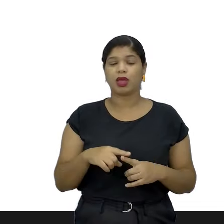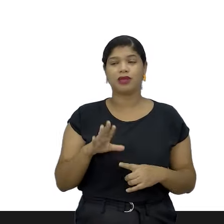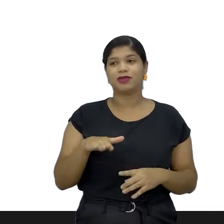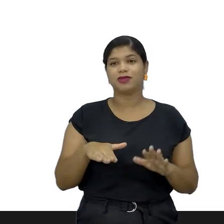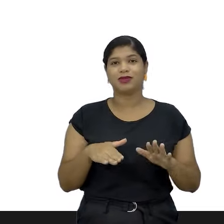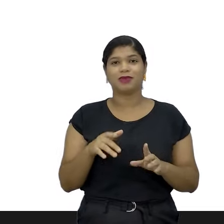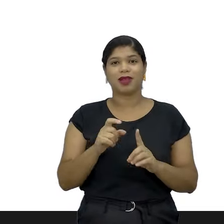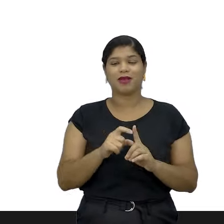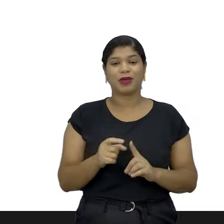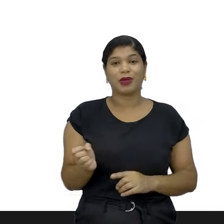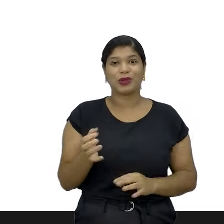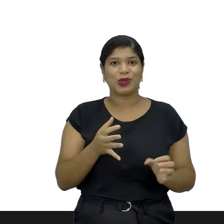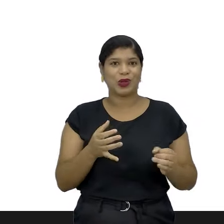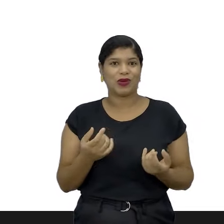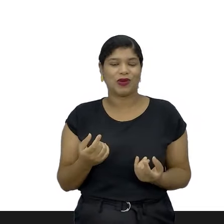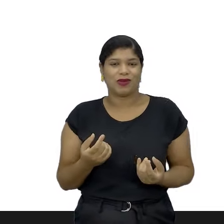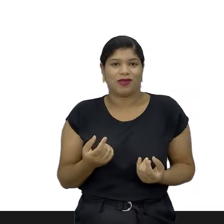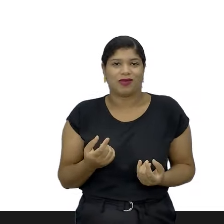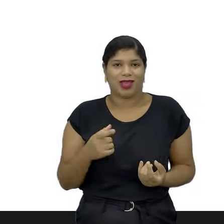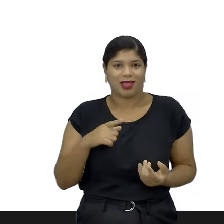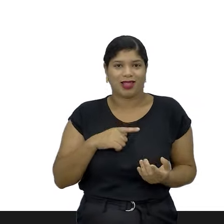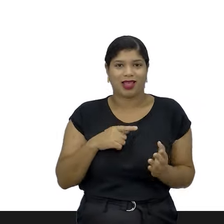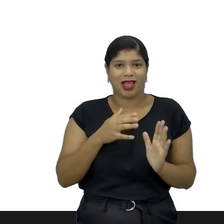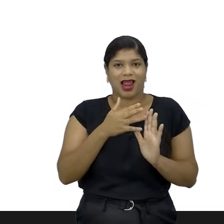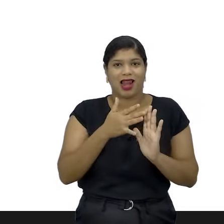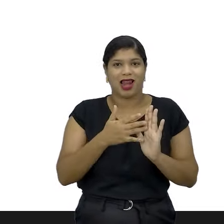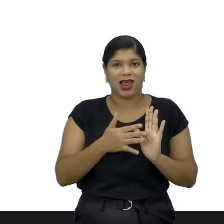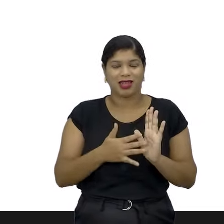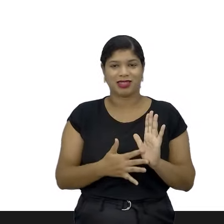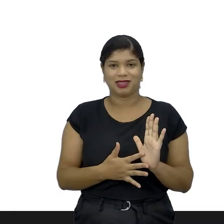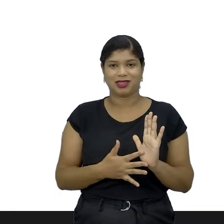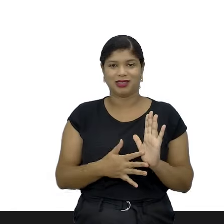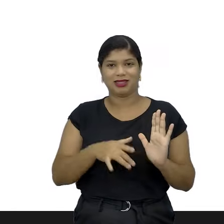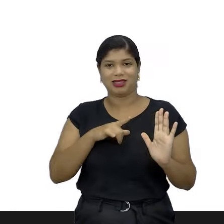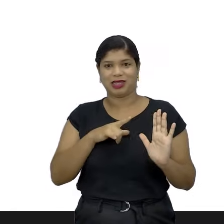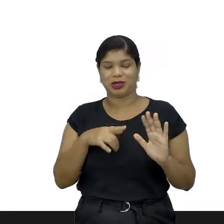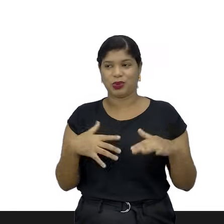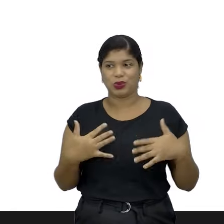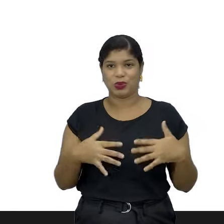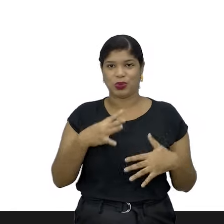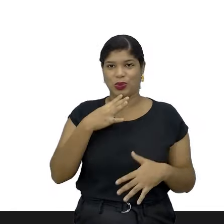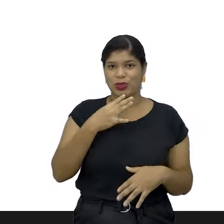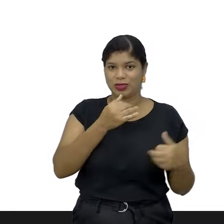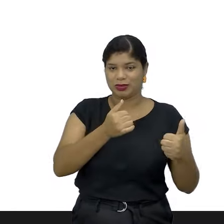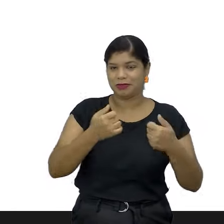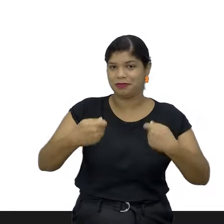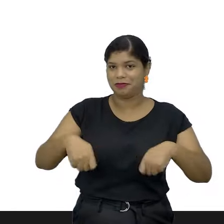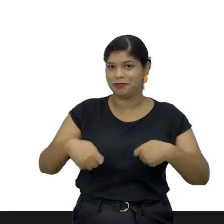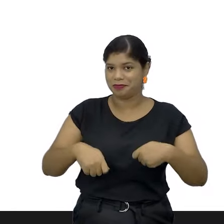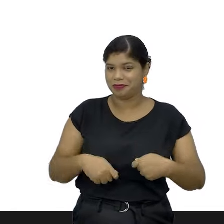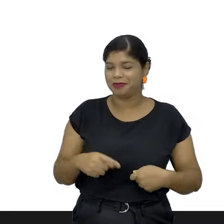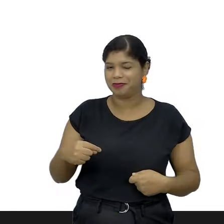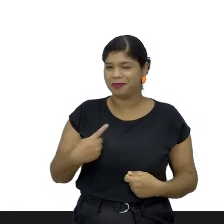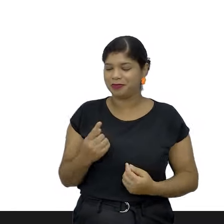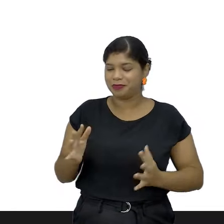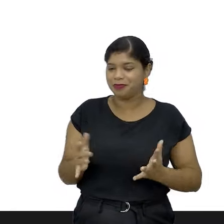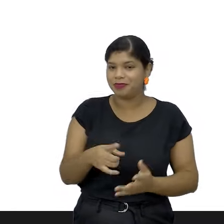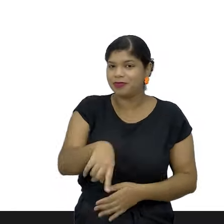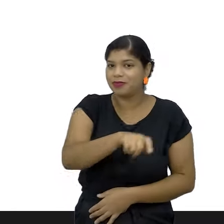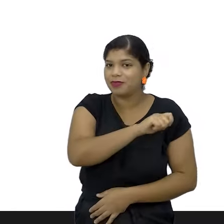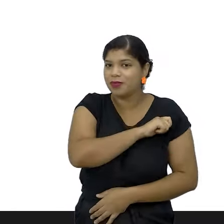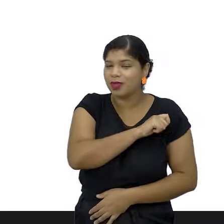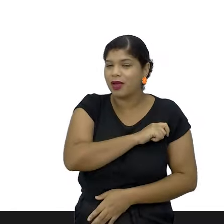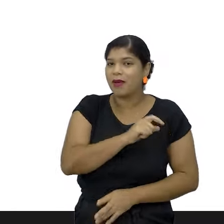como no caso da lista de ingredientes que será ditada. Então, é preciso que sejam oferecidas condições para eles